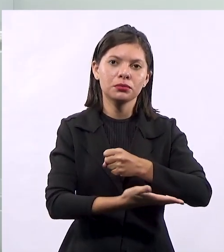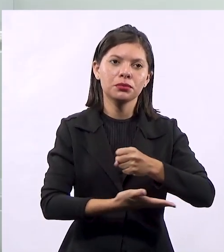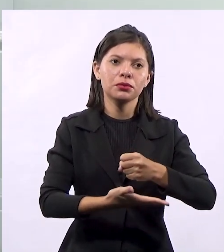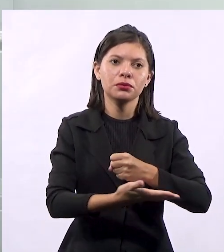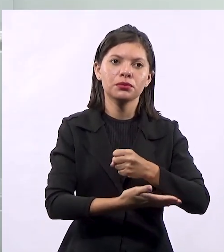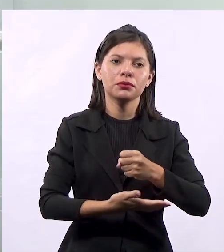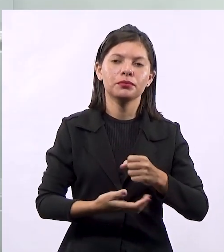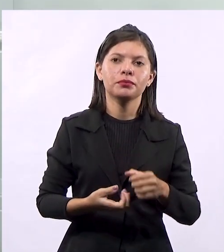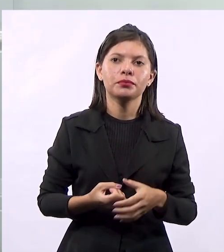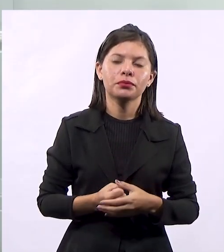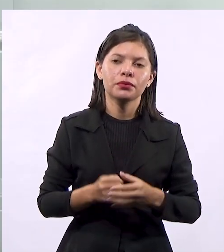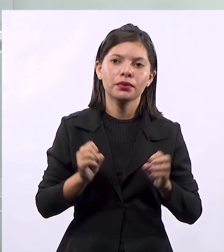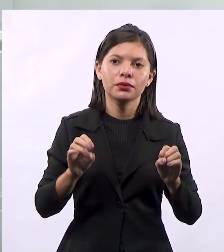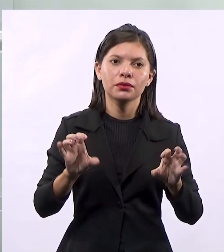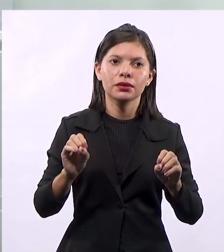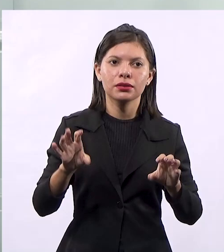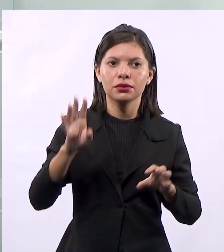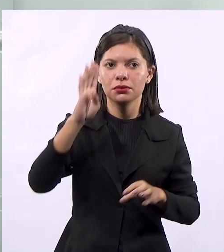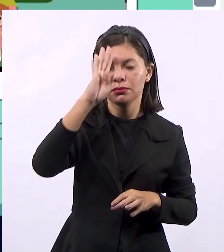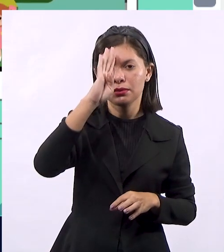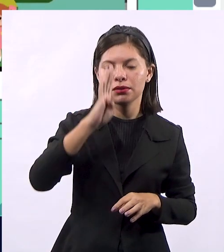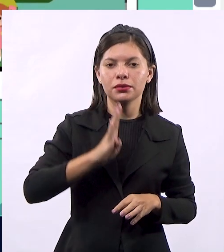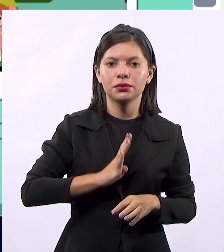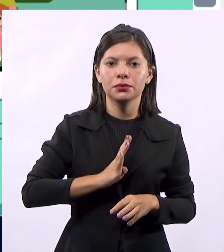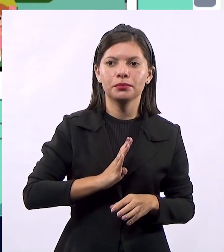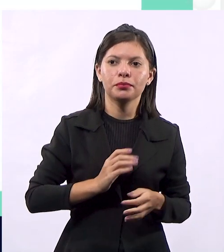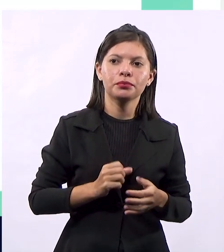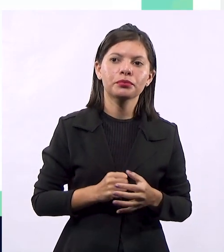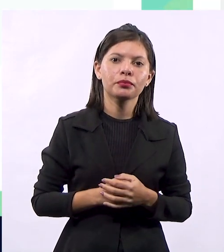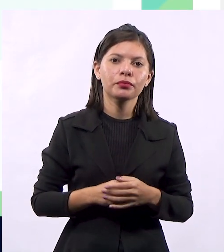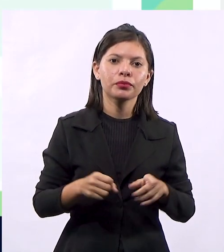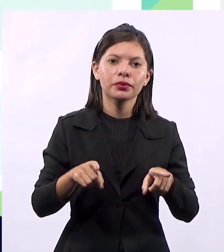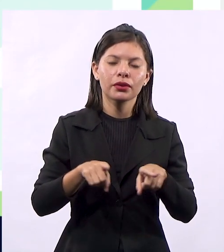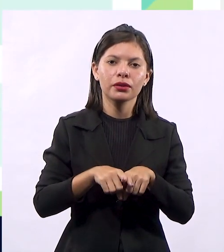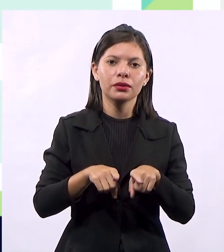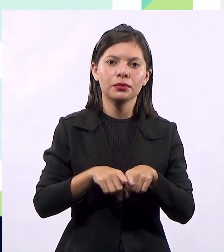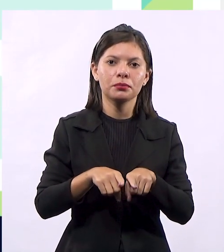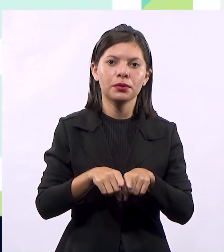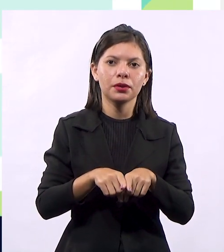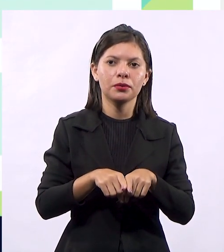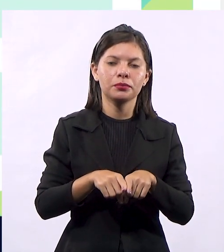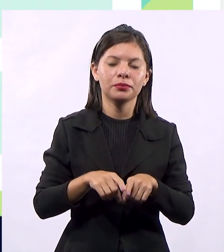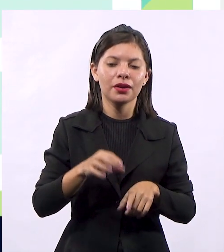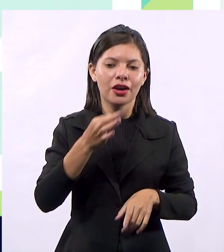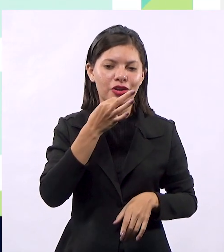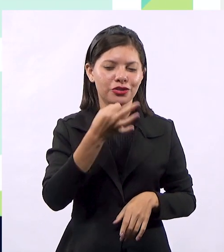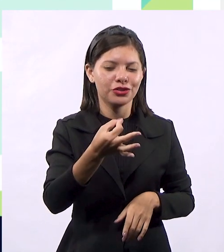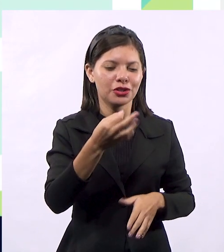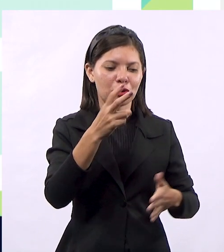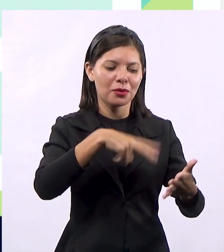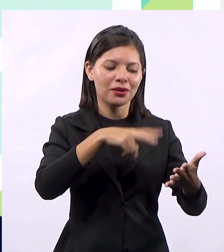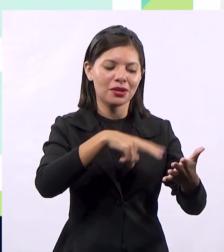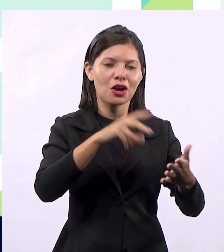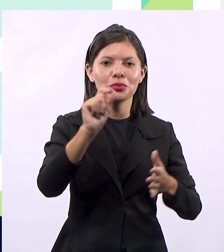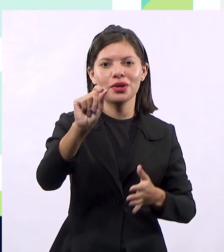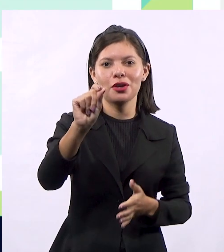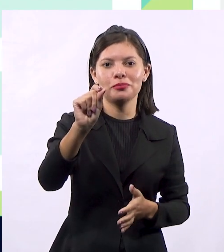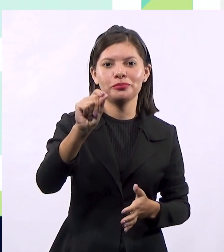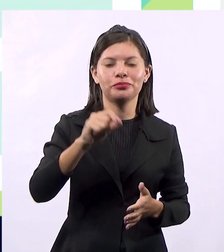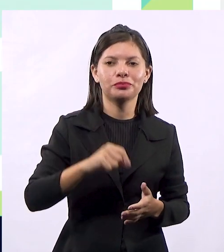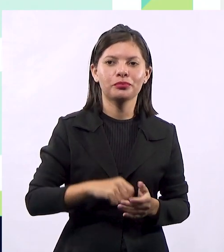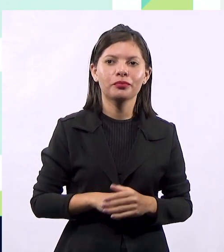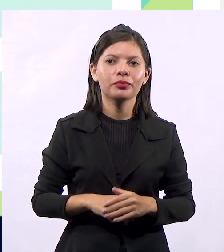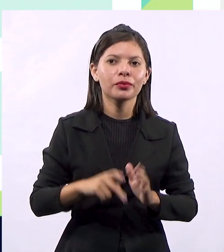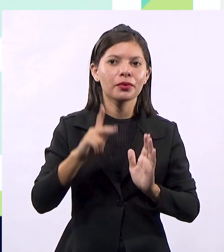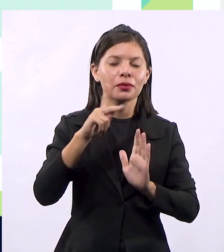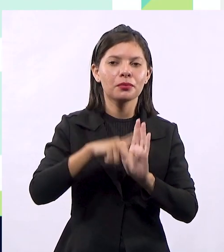da educação e a estrutura e organização da educação brasileira. Bom, e como